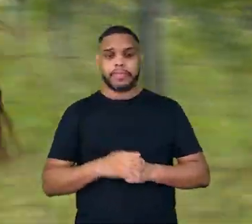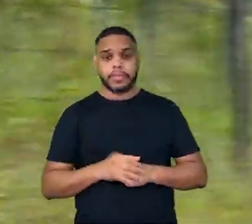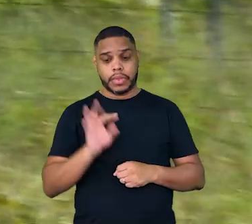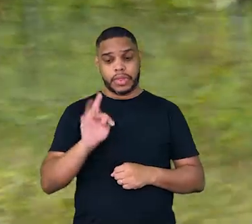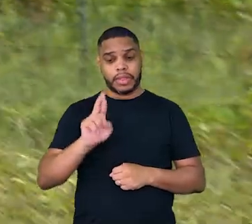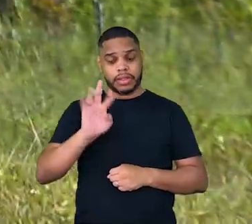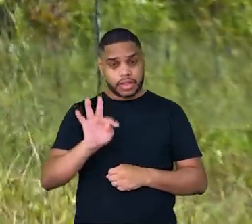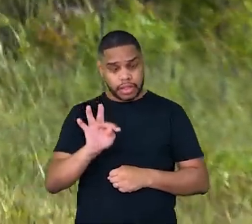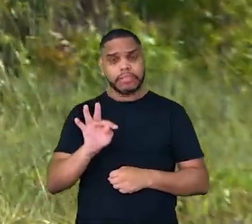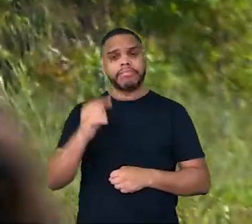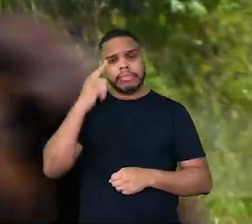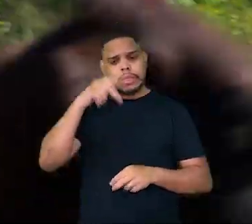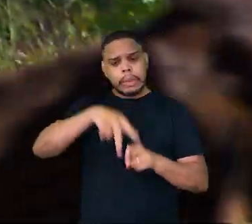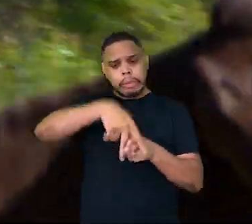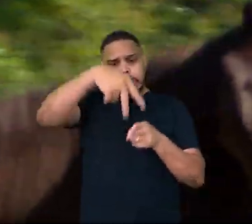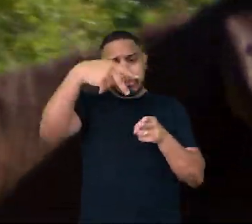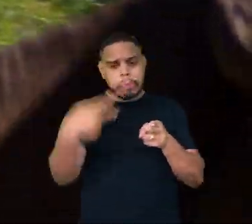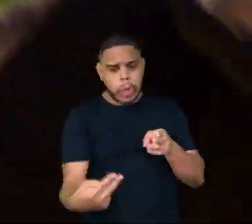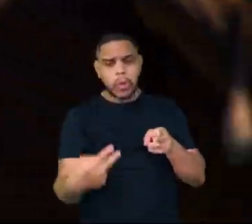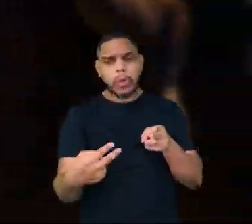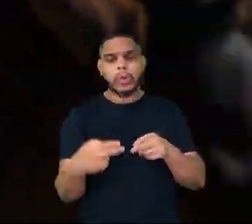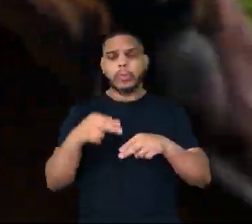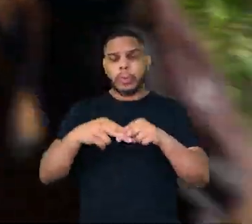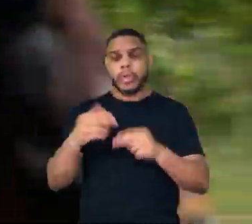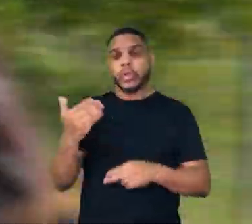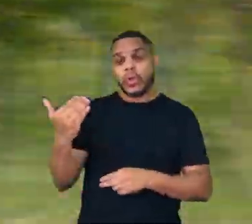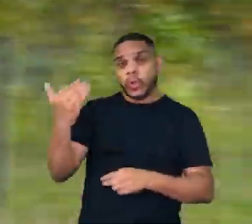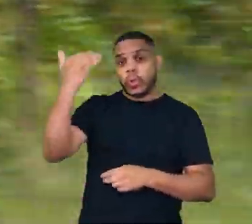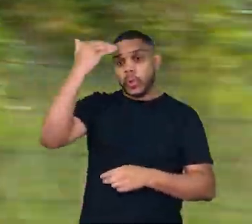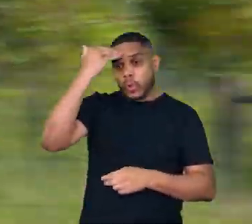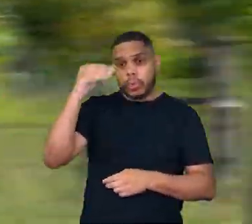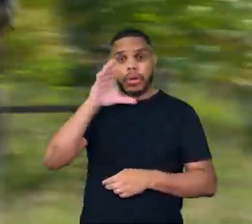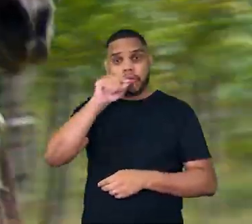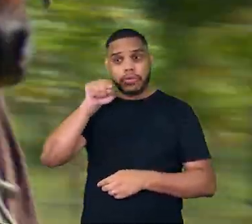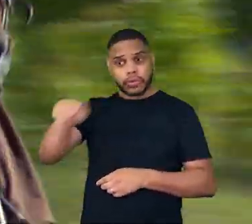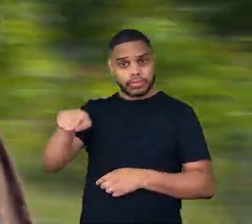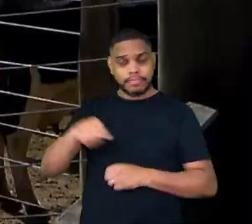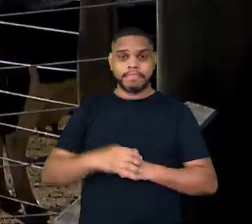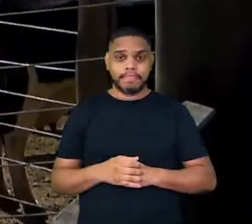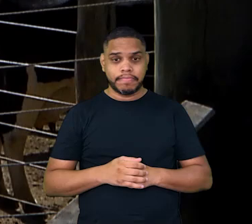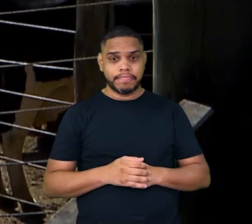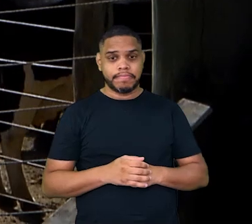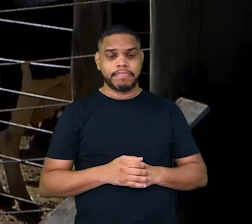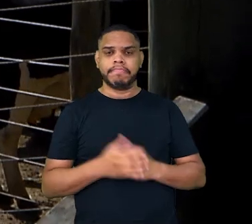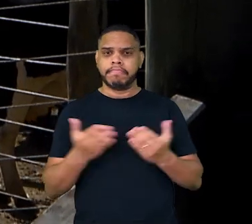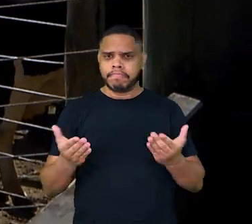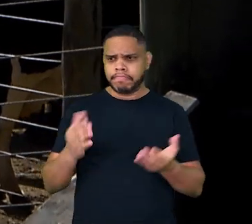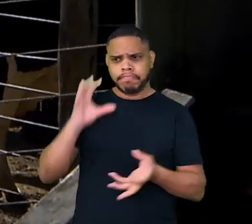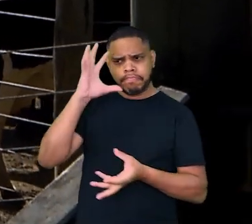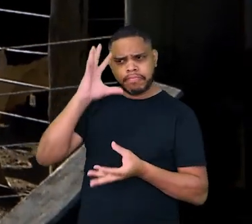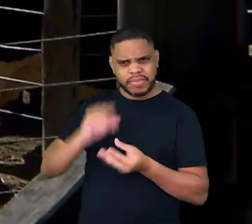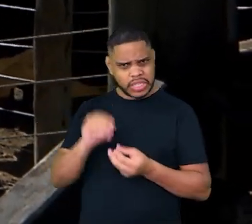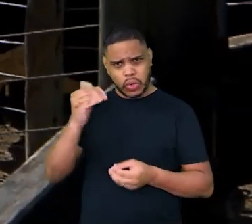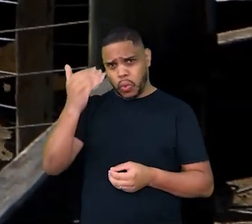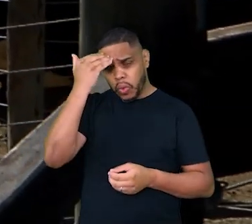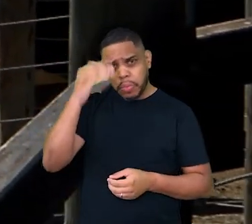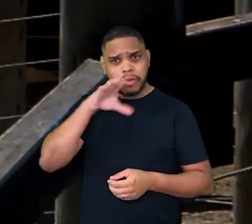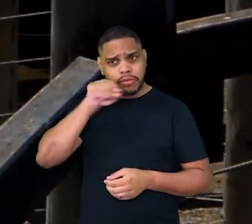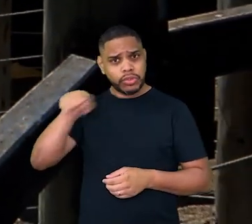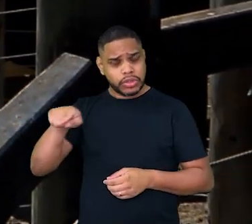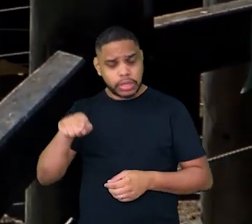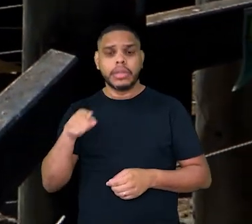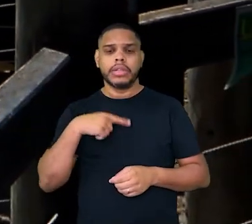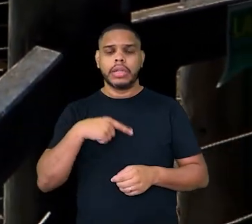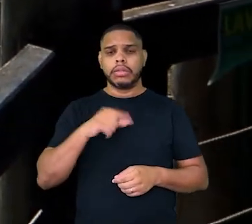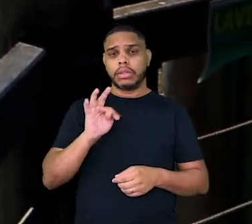TRT entendeu que o acidente teria ocorrido por culpa exclusiva do trabalhador. Para chegar a essa conclusão, o